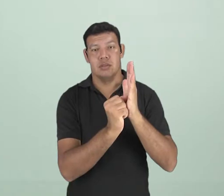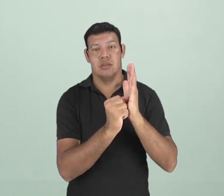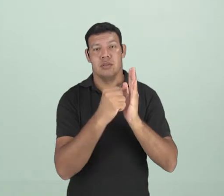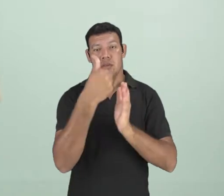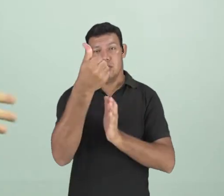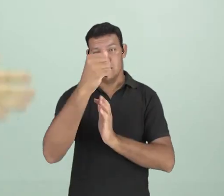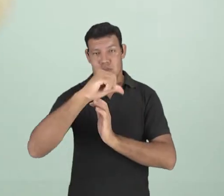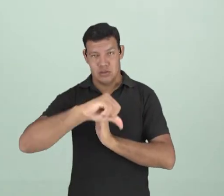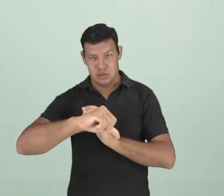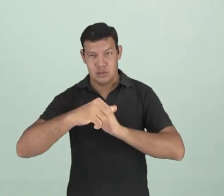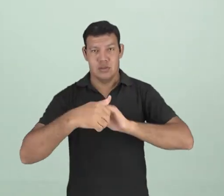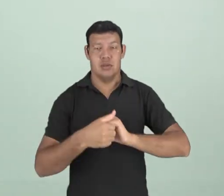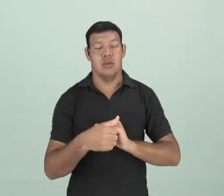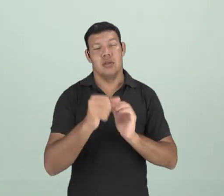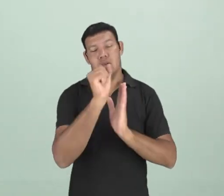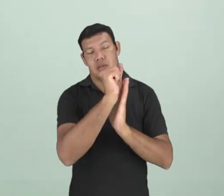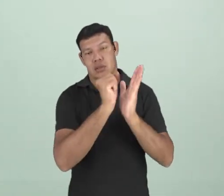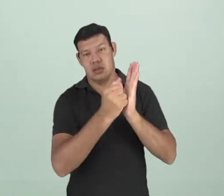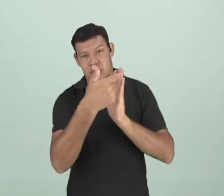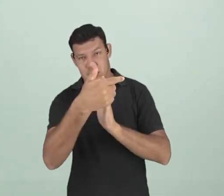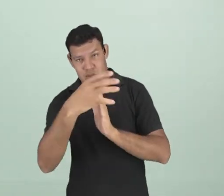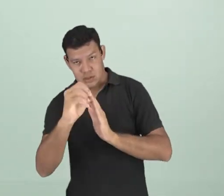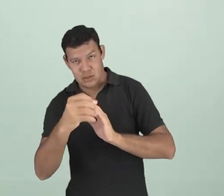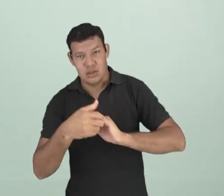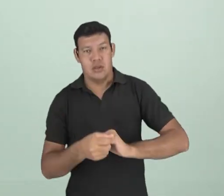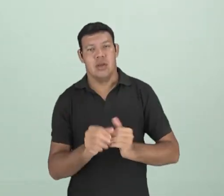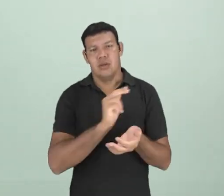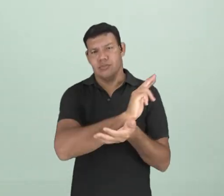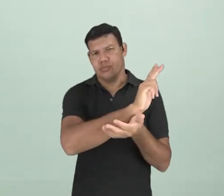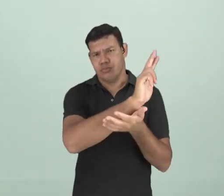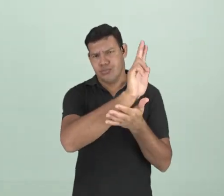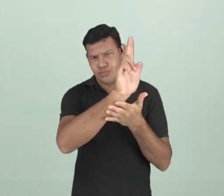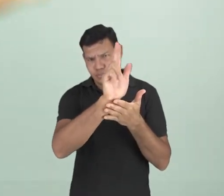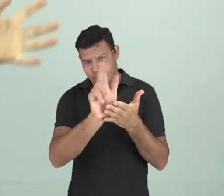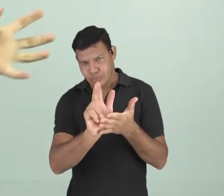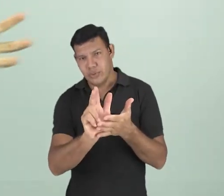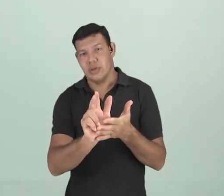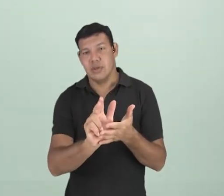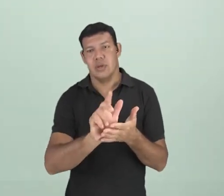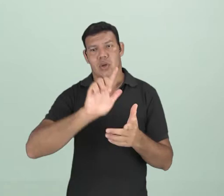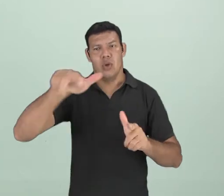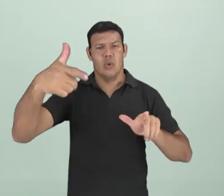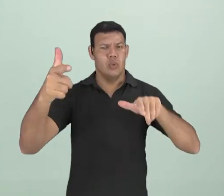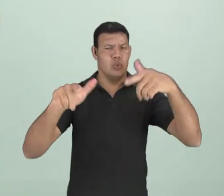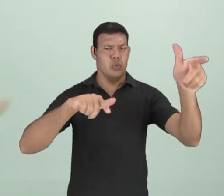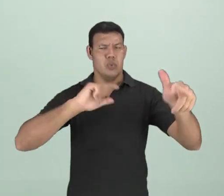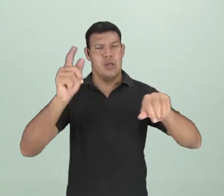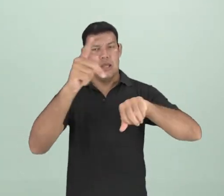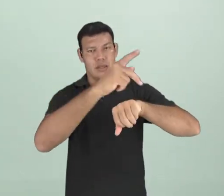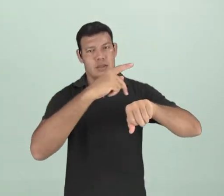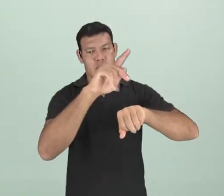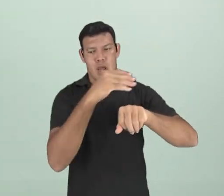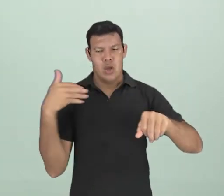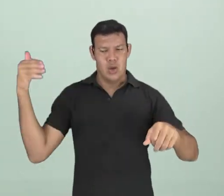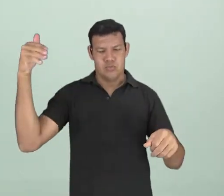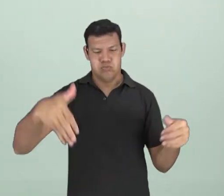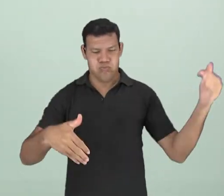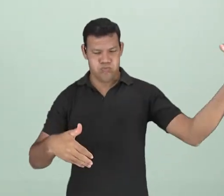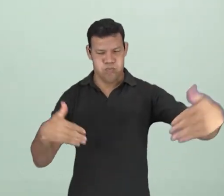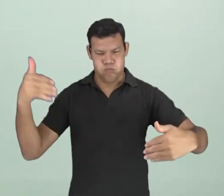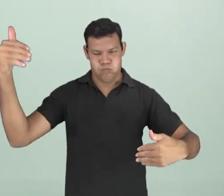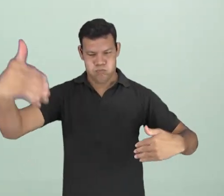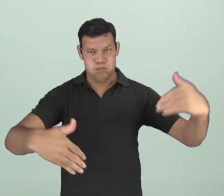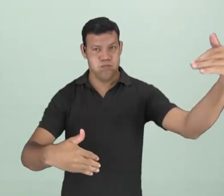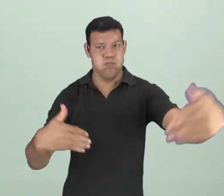no século XIX, século XX, quando diversas pessoas de diversos países começaram a ocupar o nosso país